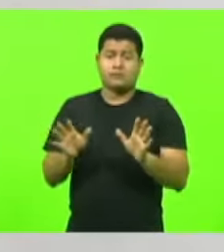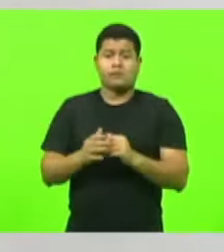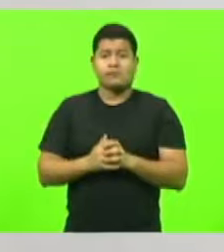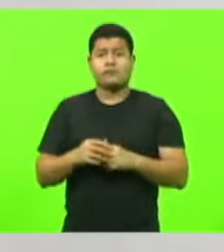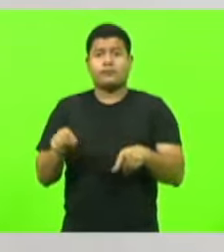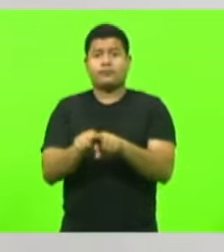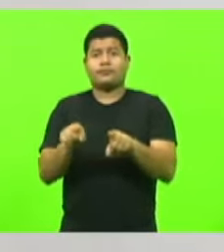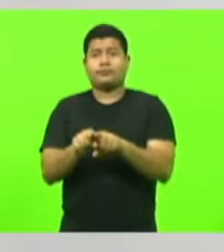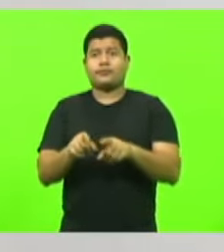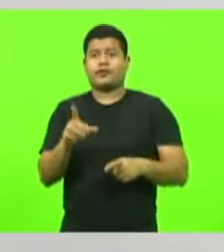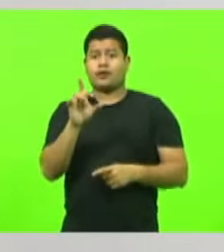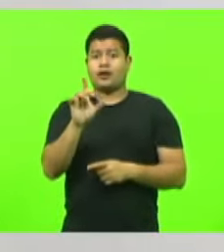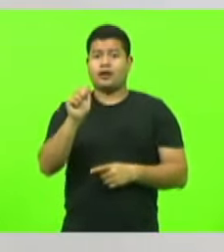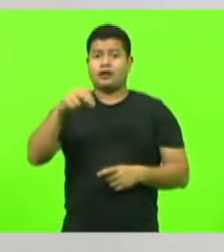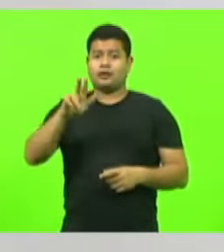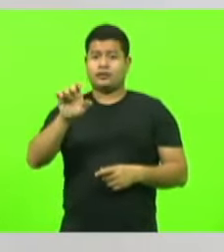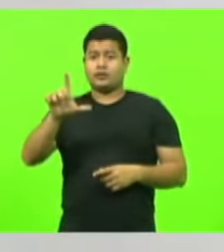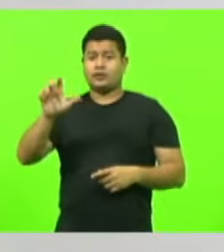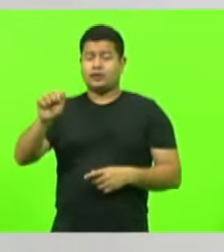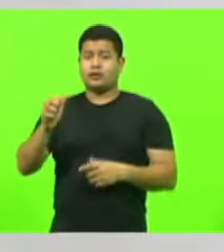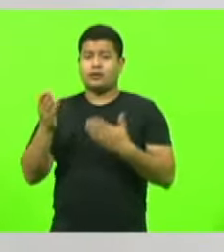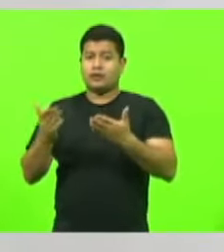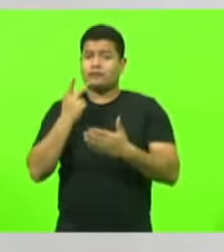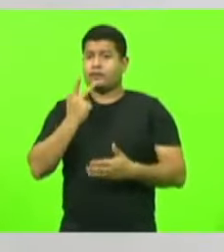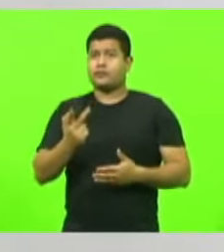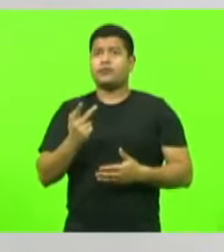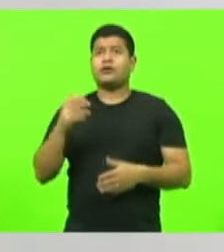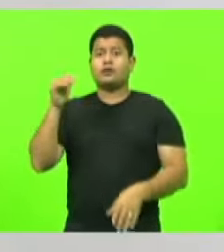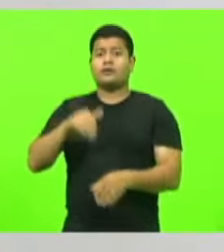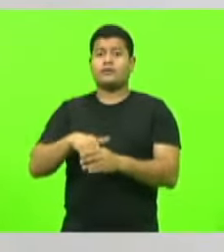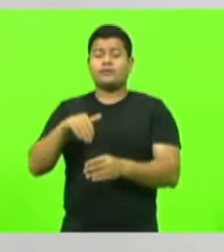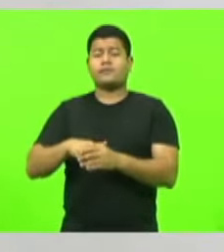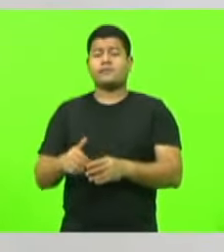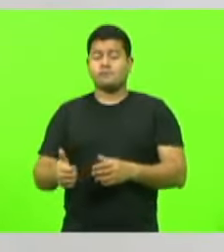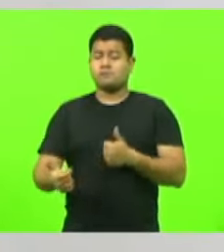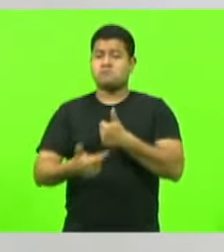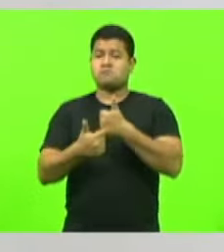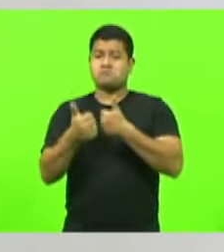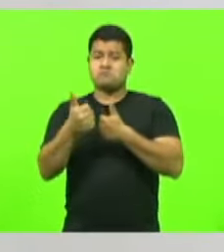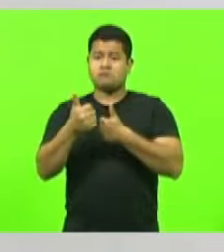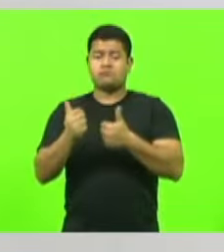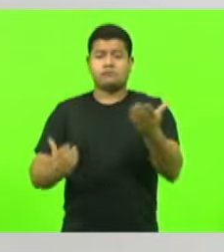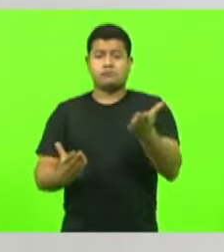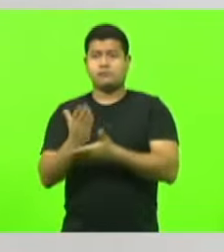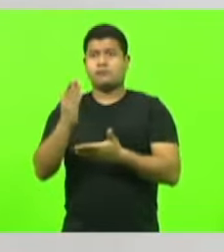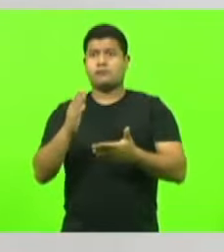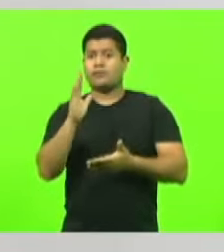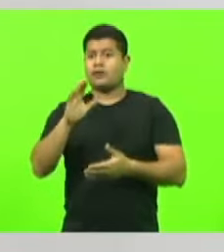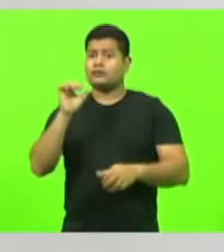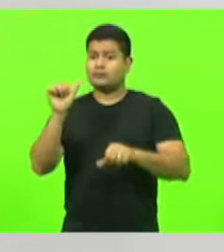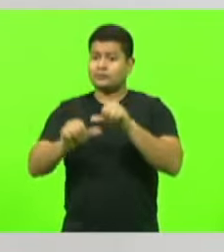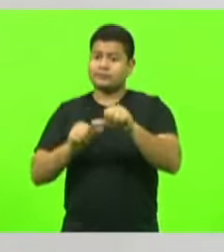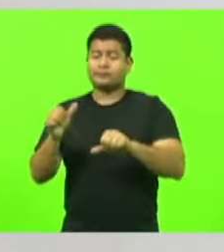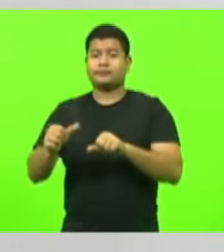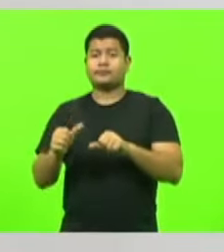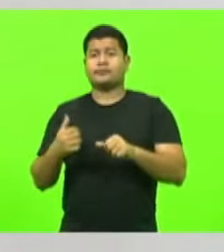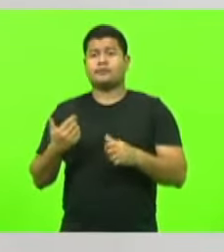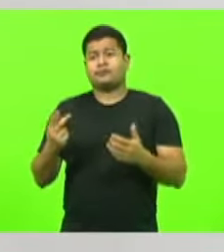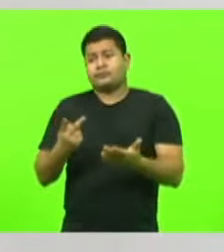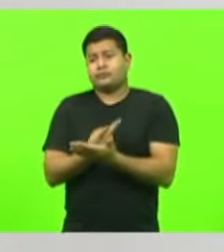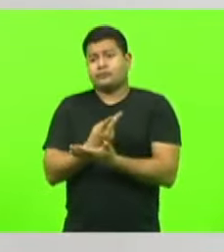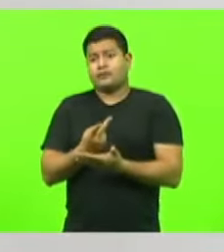que antecipou o seu voto, disse que votaria positivamente, mais tarde, infelizmente, por um erro que nós não sabemos se